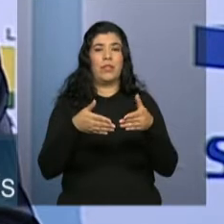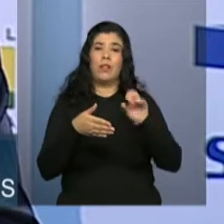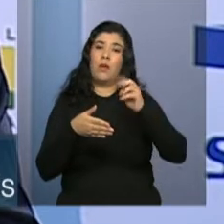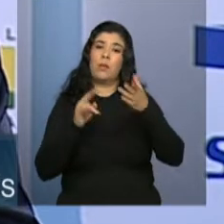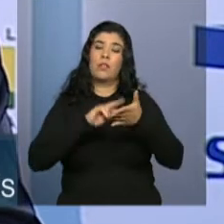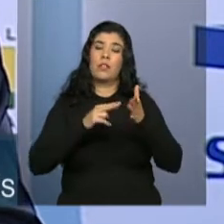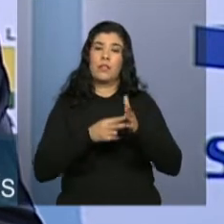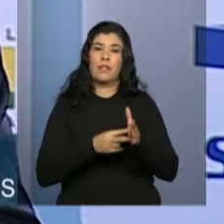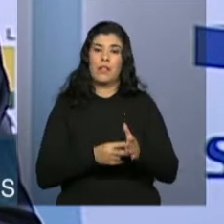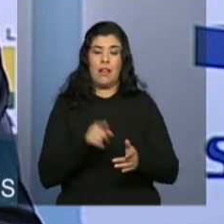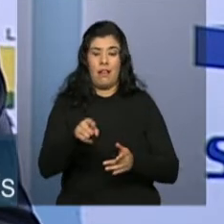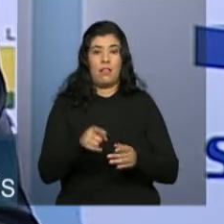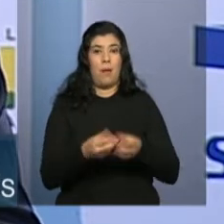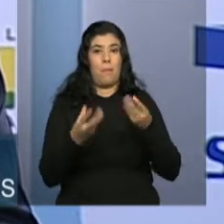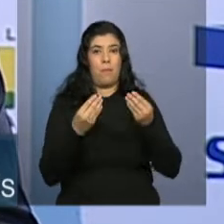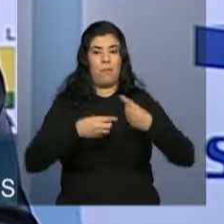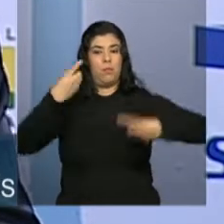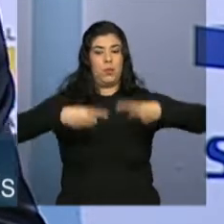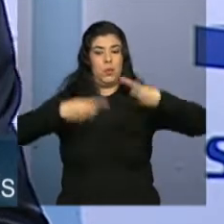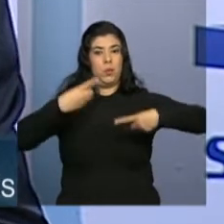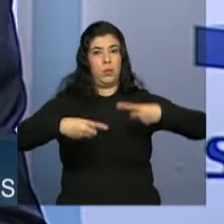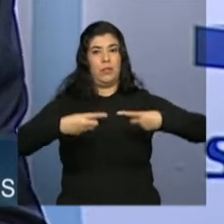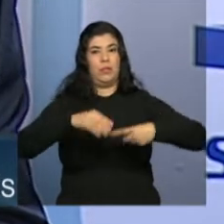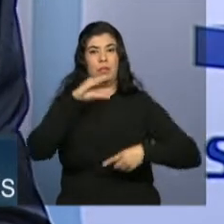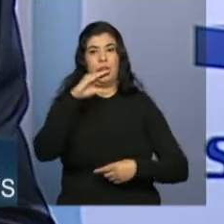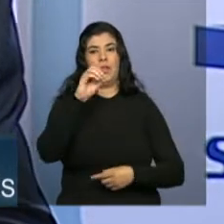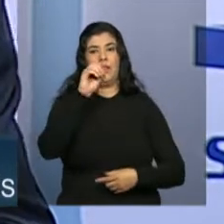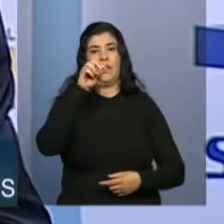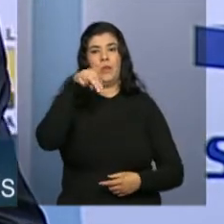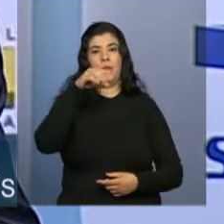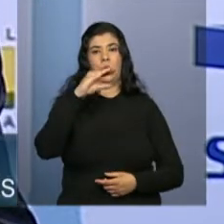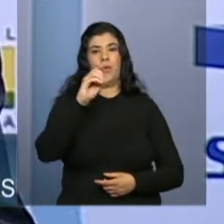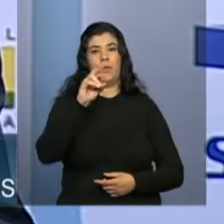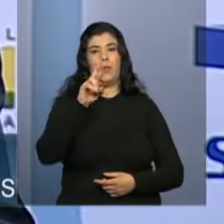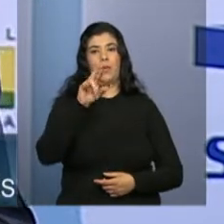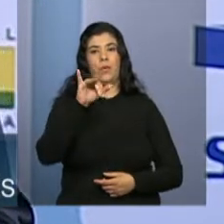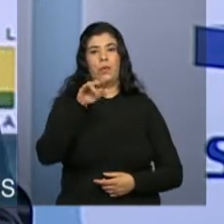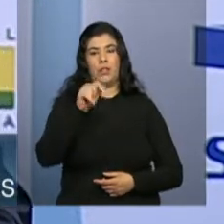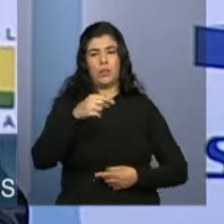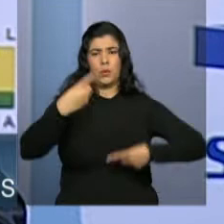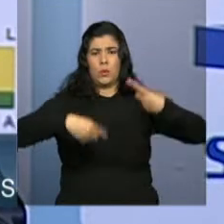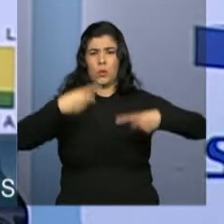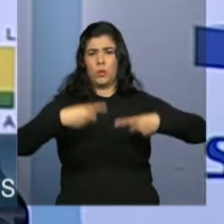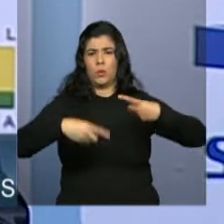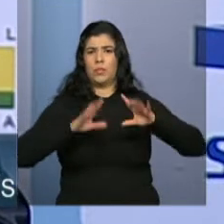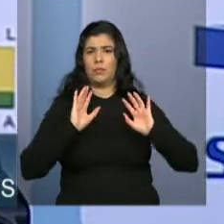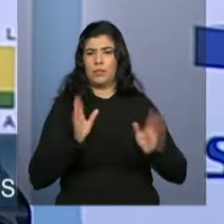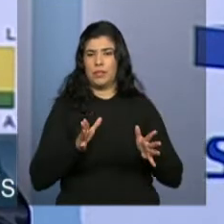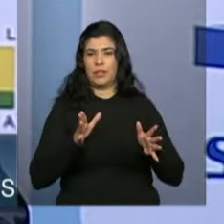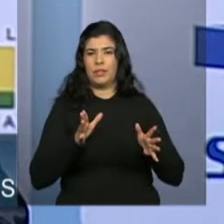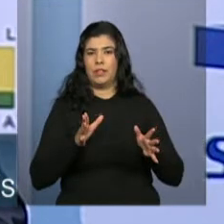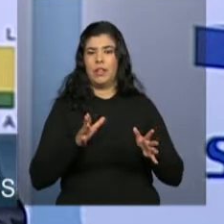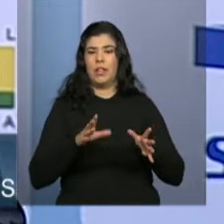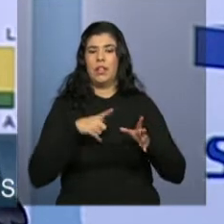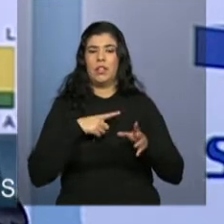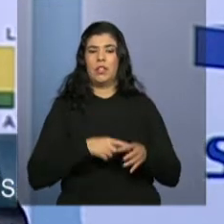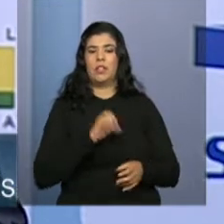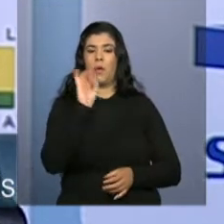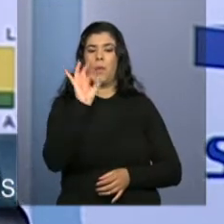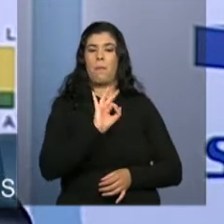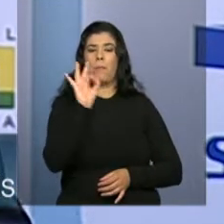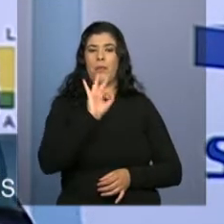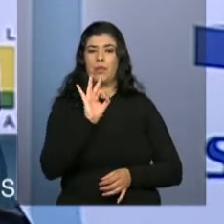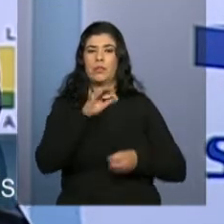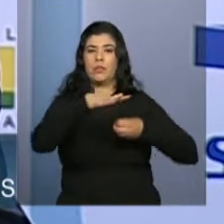muita concorrência onde tem muita concorrência se aplica vamos ver assim fechei o que é calculado nos outros a gente